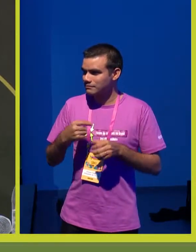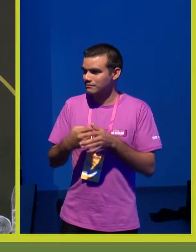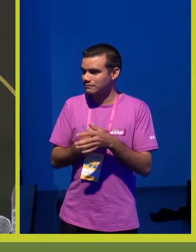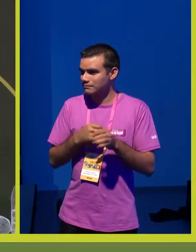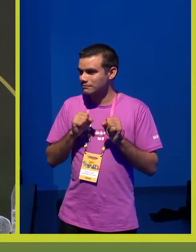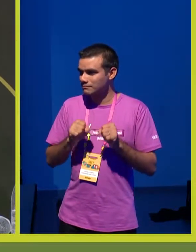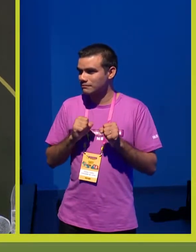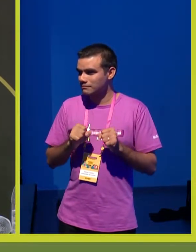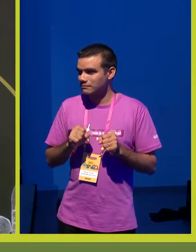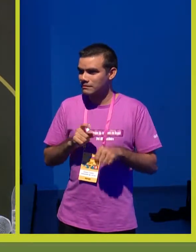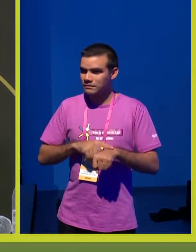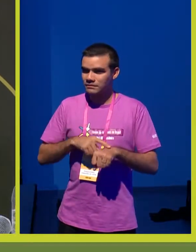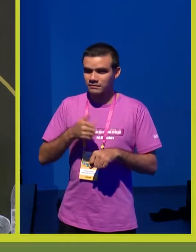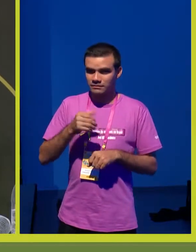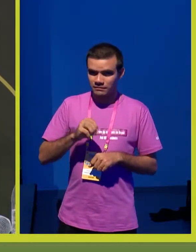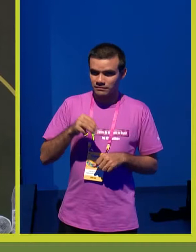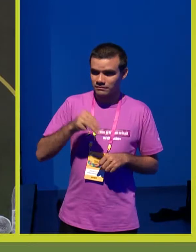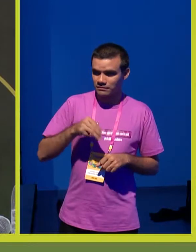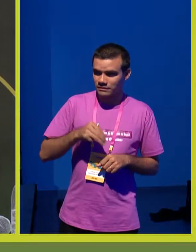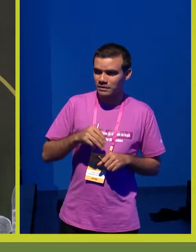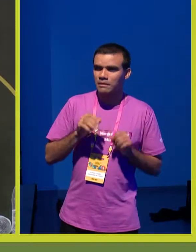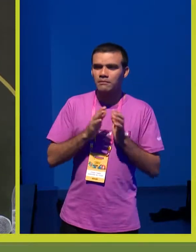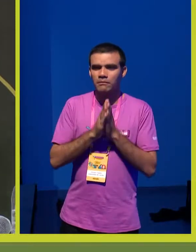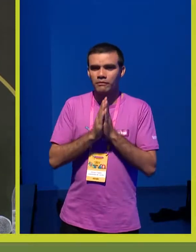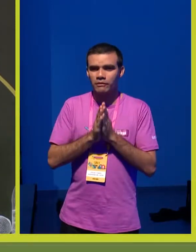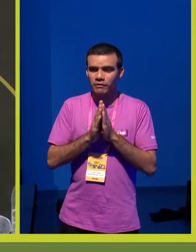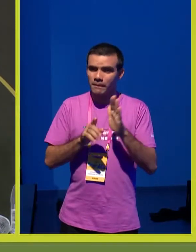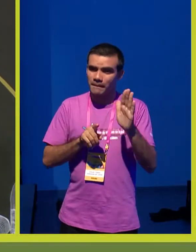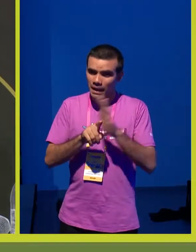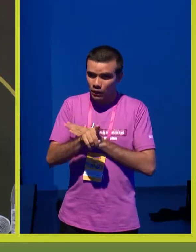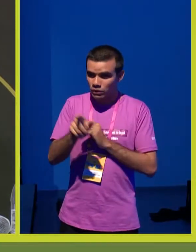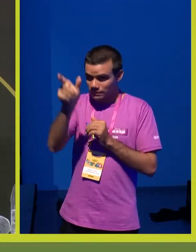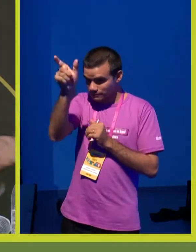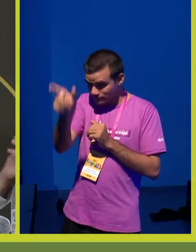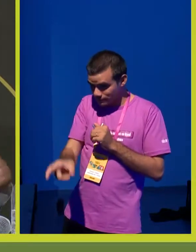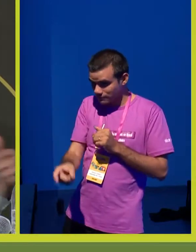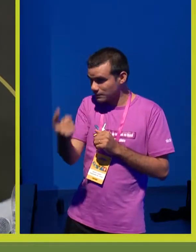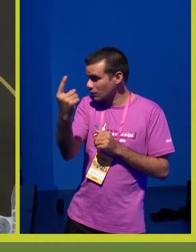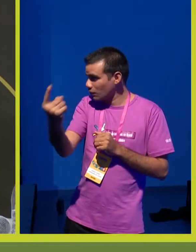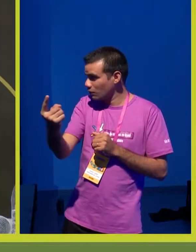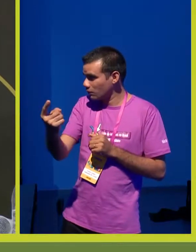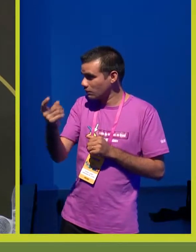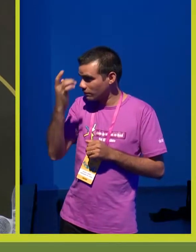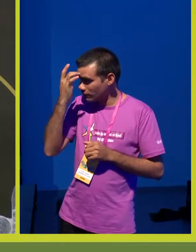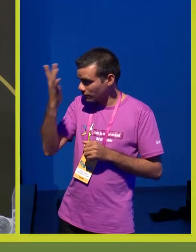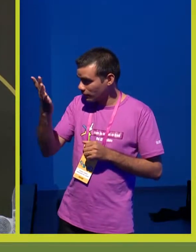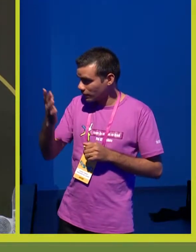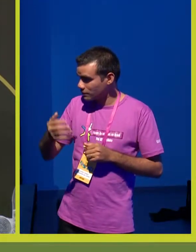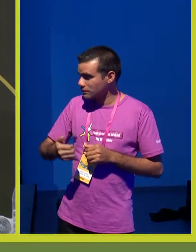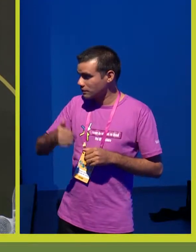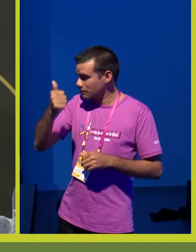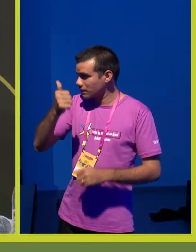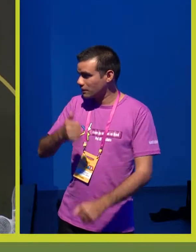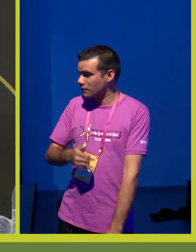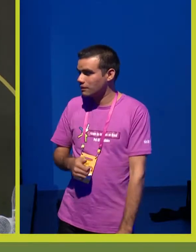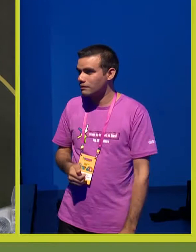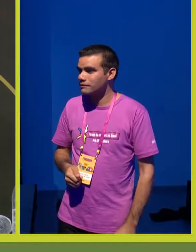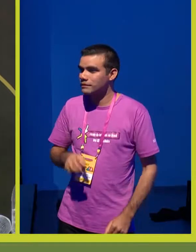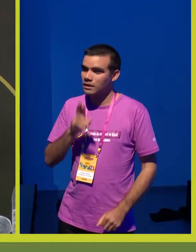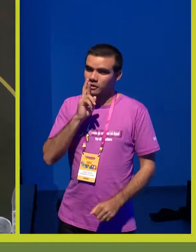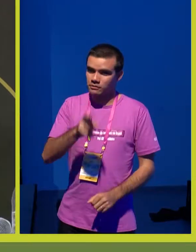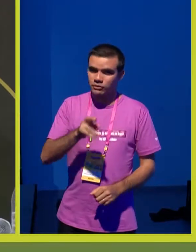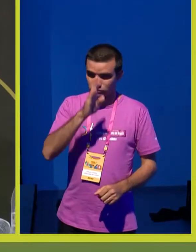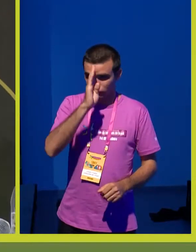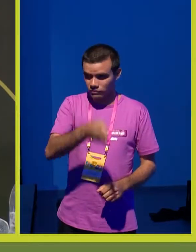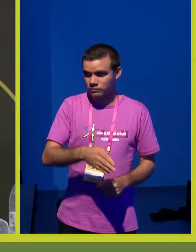gente tem dez minutos então se puder ser pergunta direcionada a um membro da mesa é mais fácil que a gente já responde